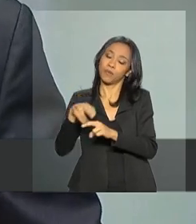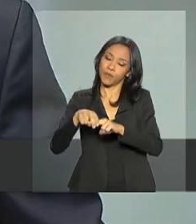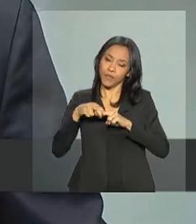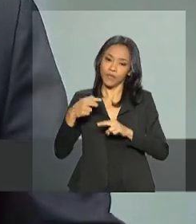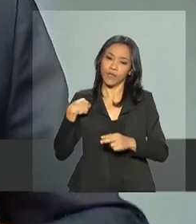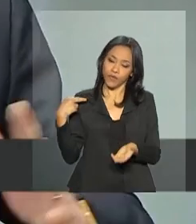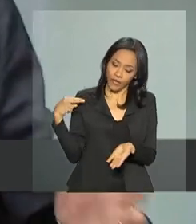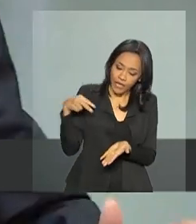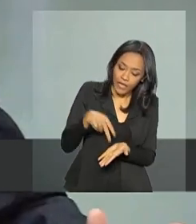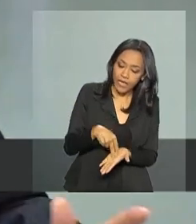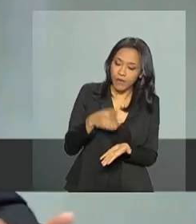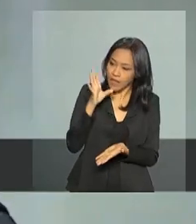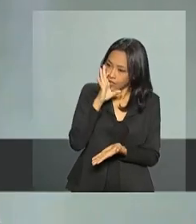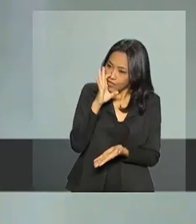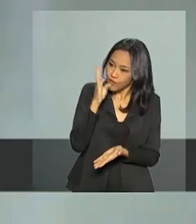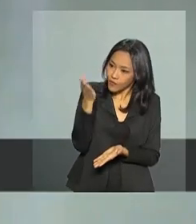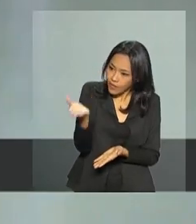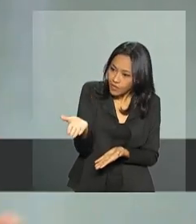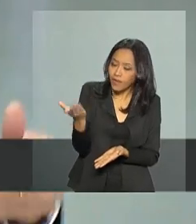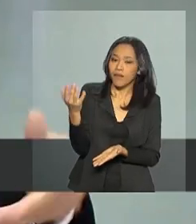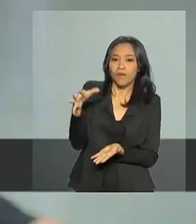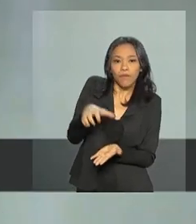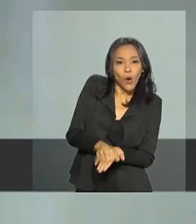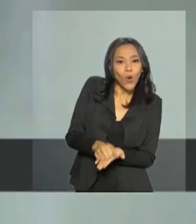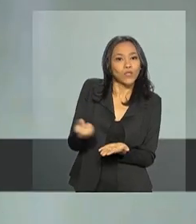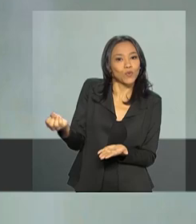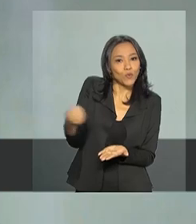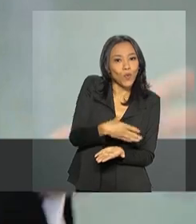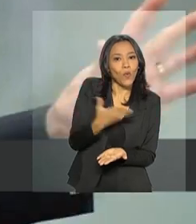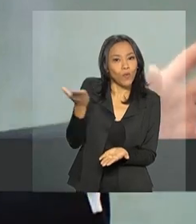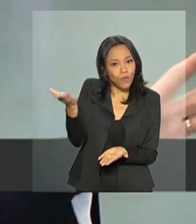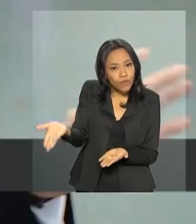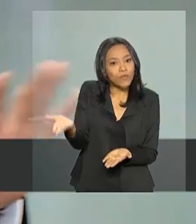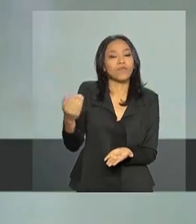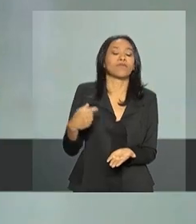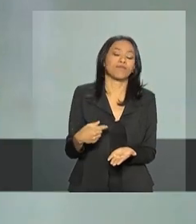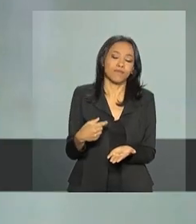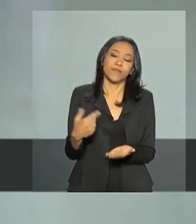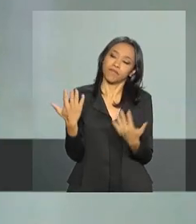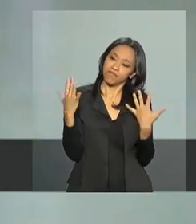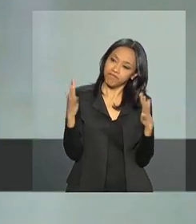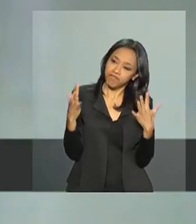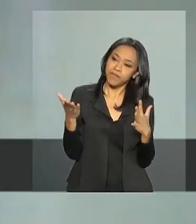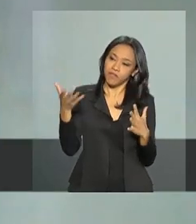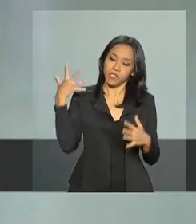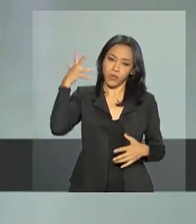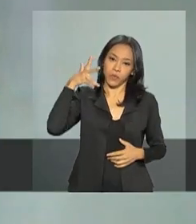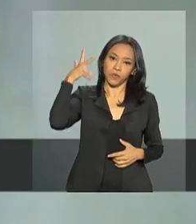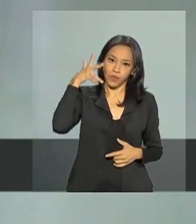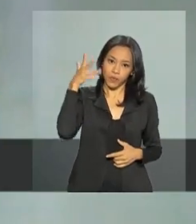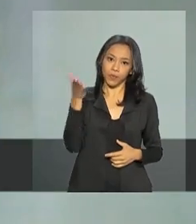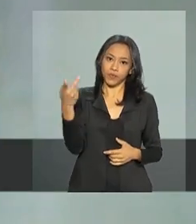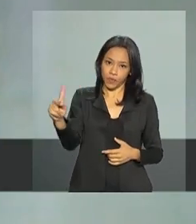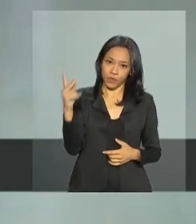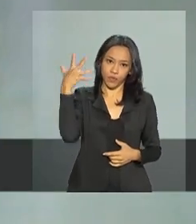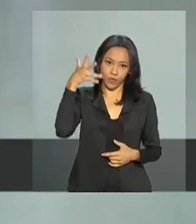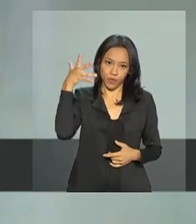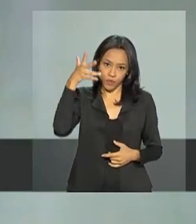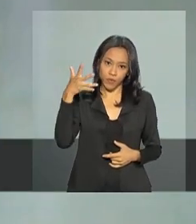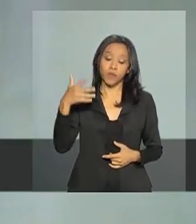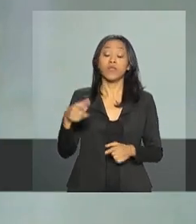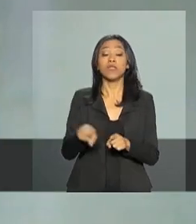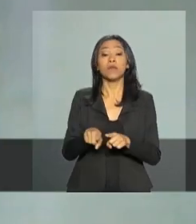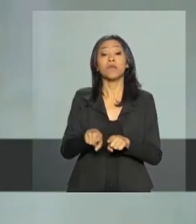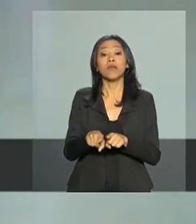posse, homenageá-los, homenagear o direito posto, como você colocou no seu discurso, mas especialmente